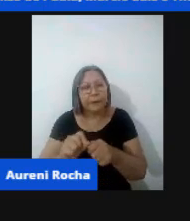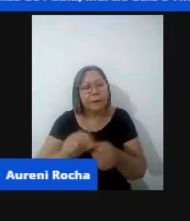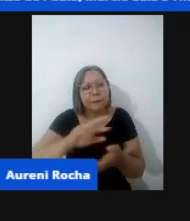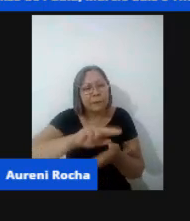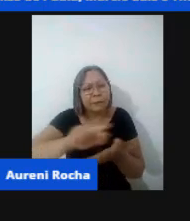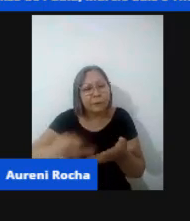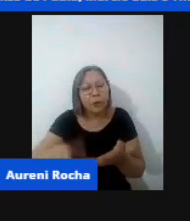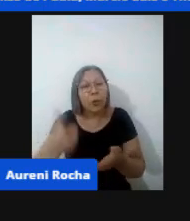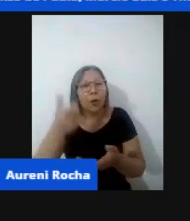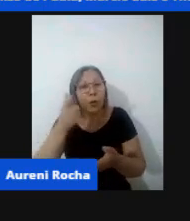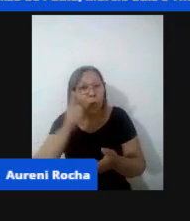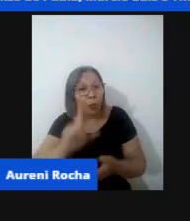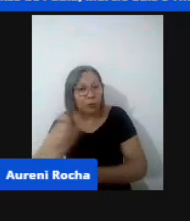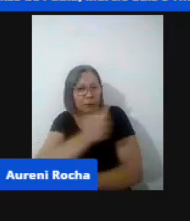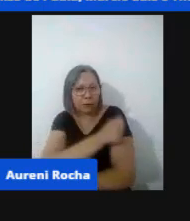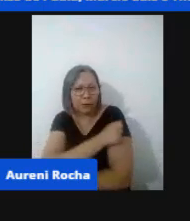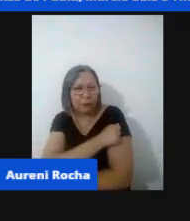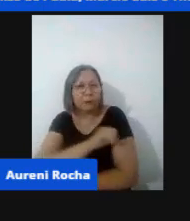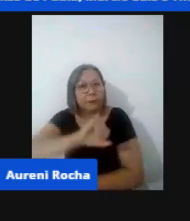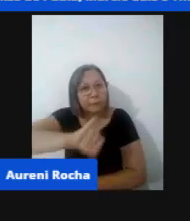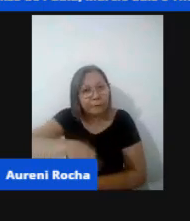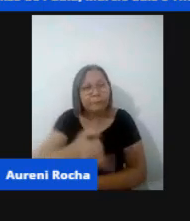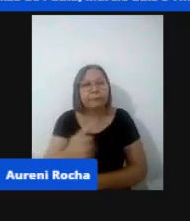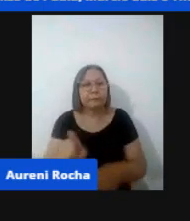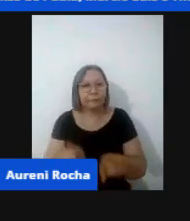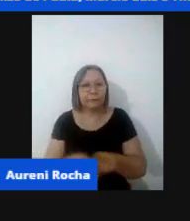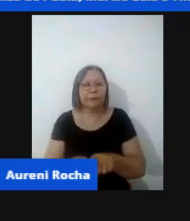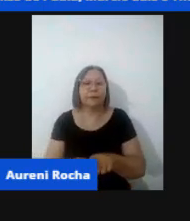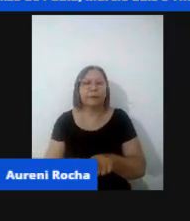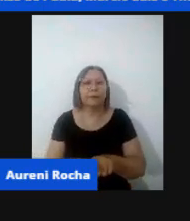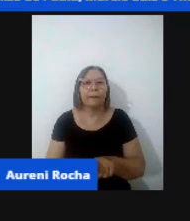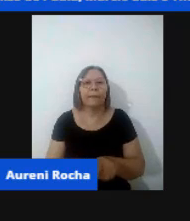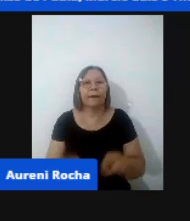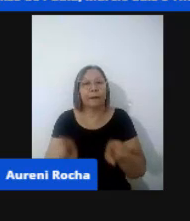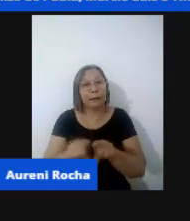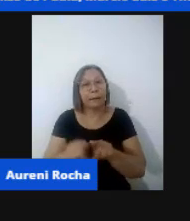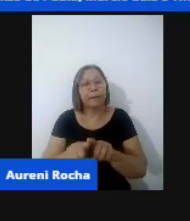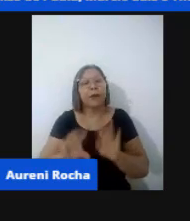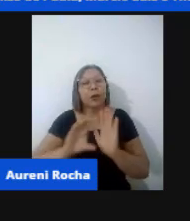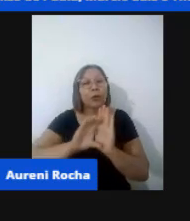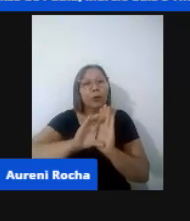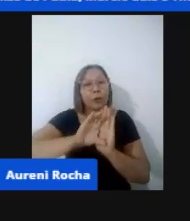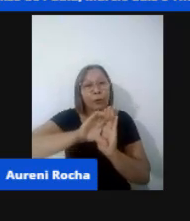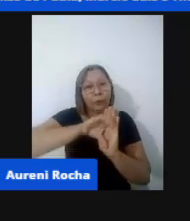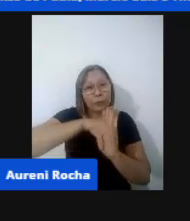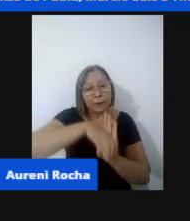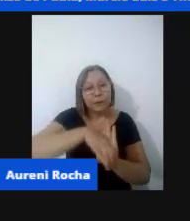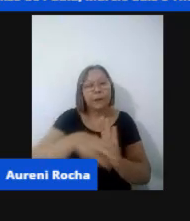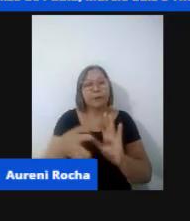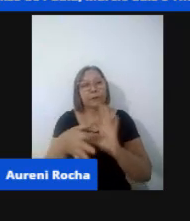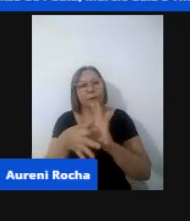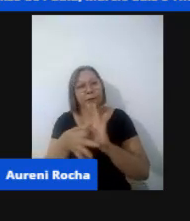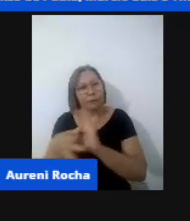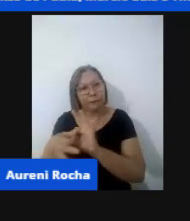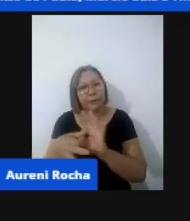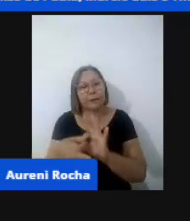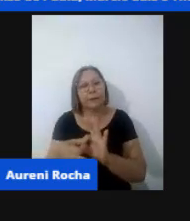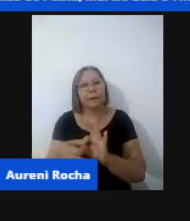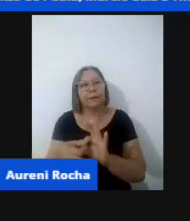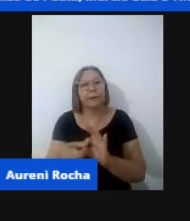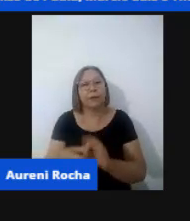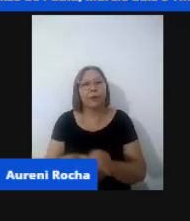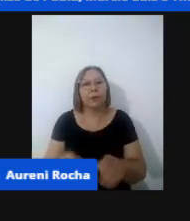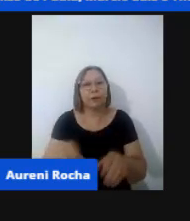Junto a isso, a construção de conceitos, né, dentro dessa parceria. Conceitos de